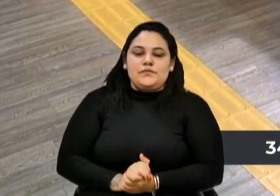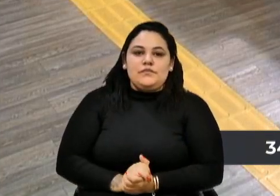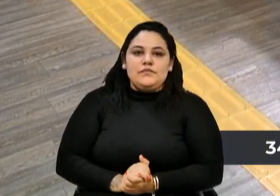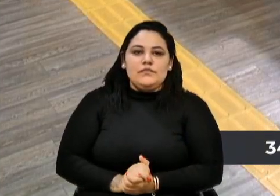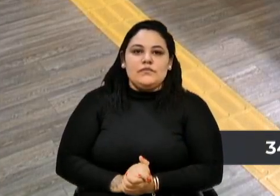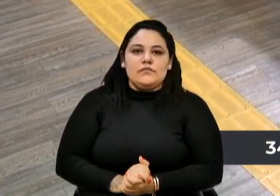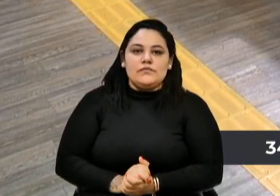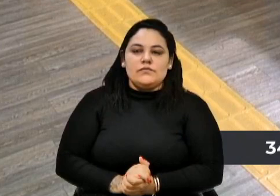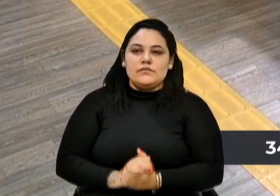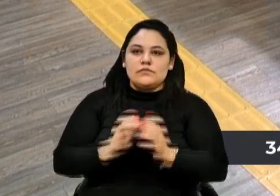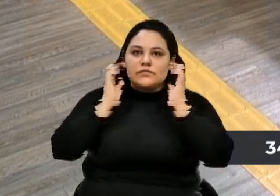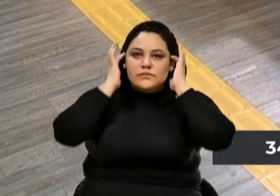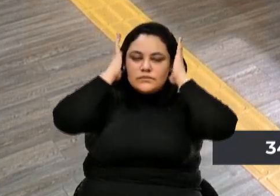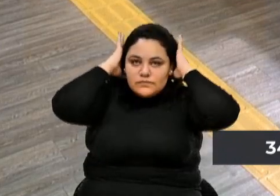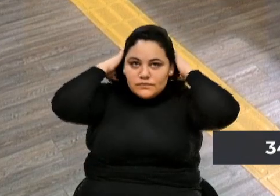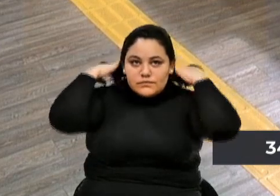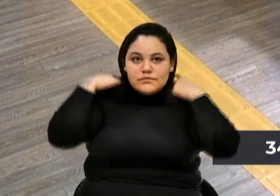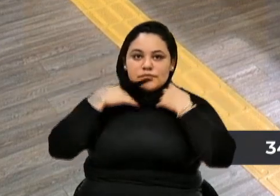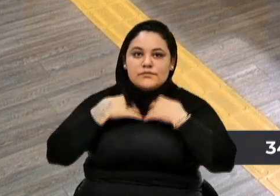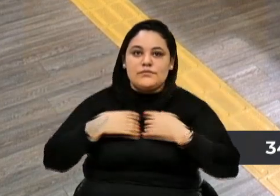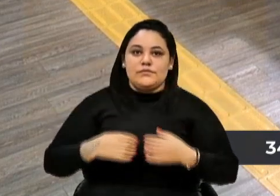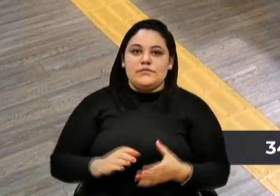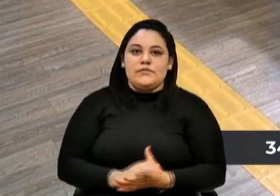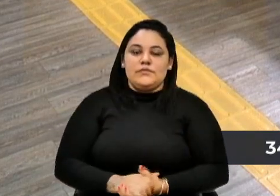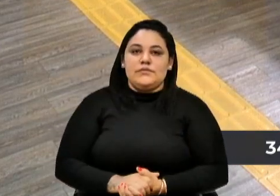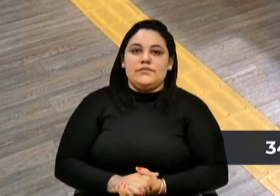MDB. Posteriormente, uma parte, vereador.